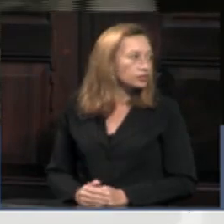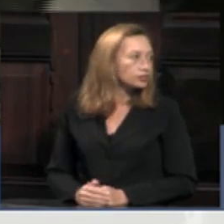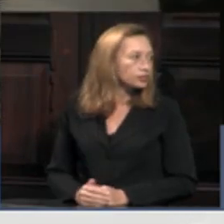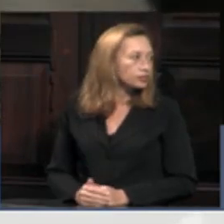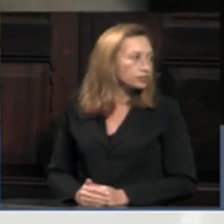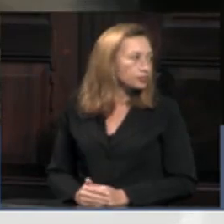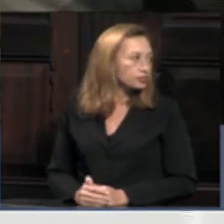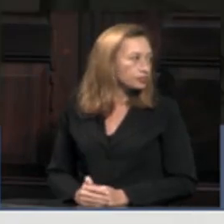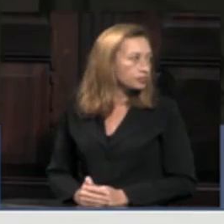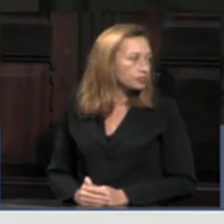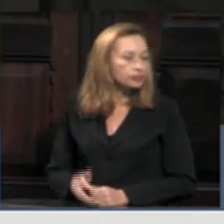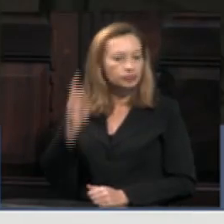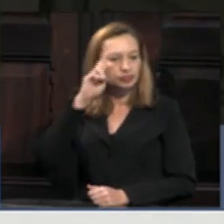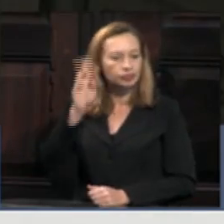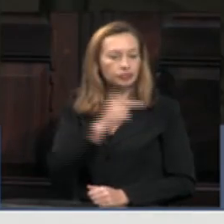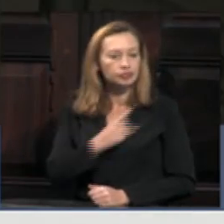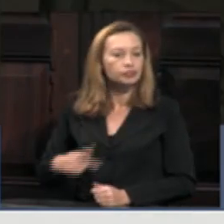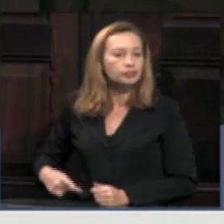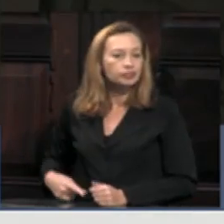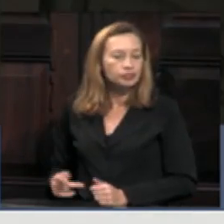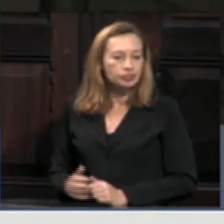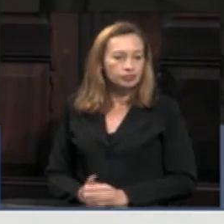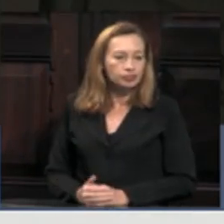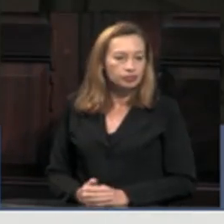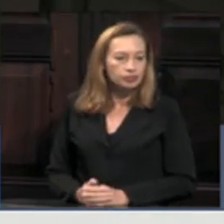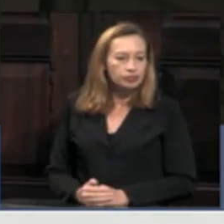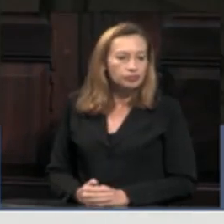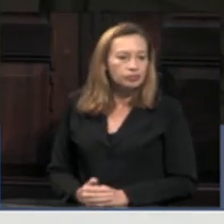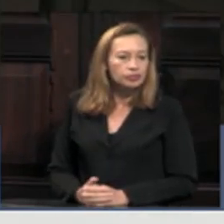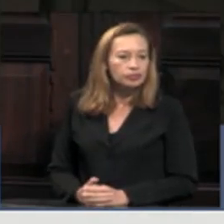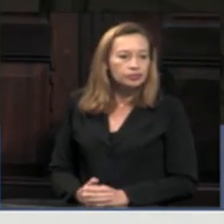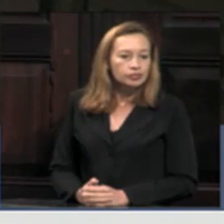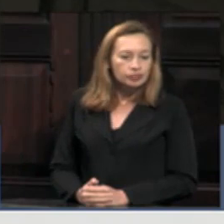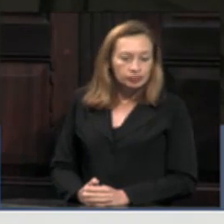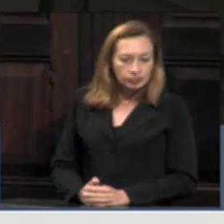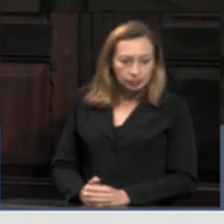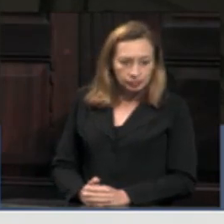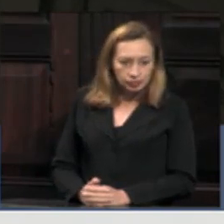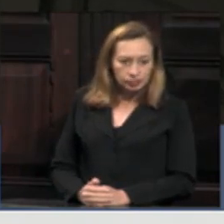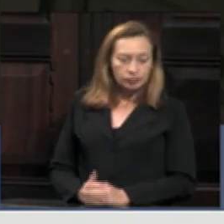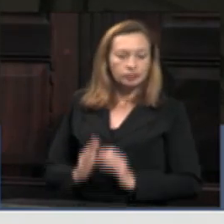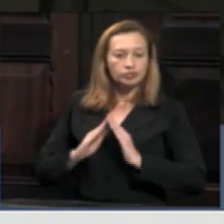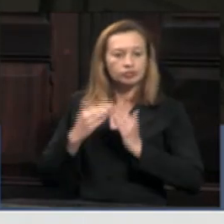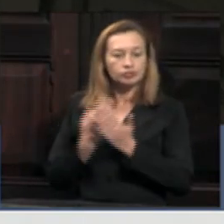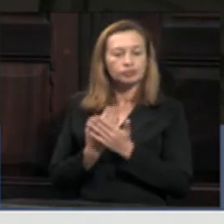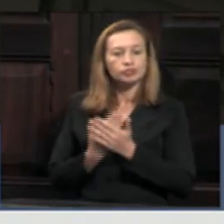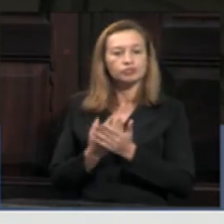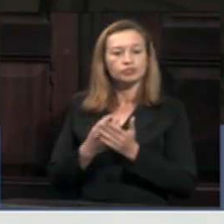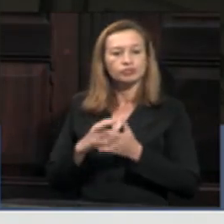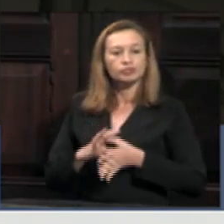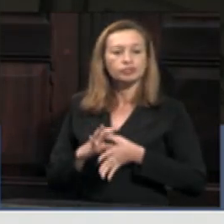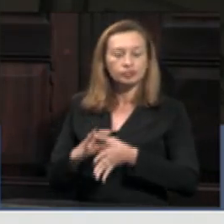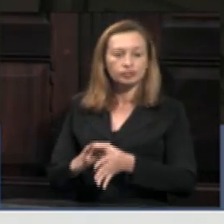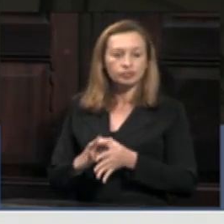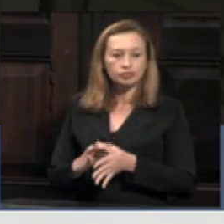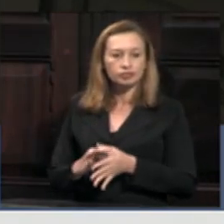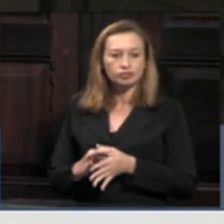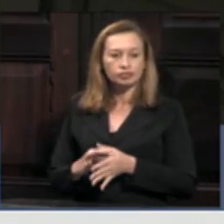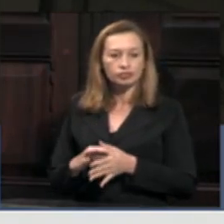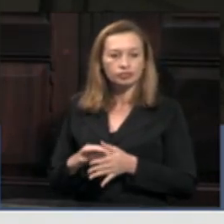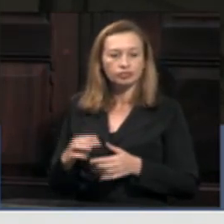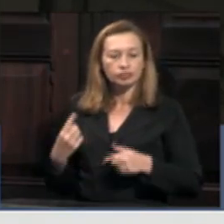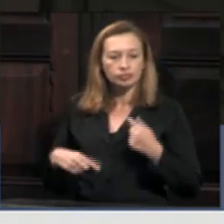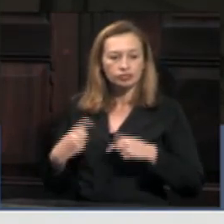falar aqui. Senhor presidente, coerente com a posição do Colégio de Líderes, pela Comissão de Emendas Constitucionais e